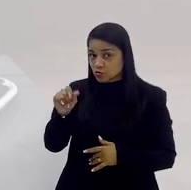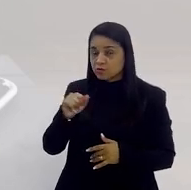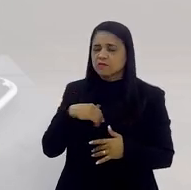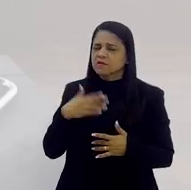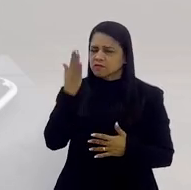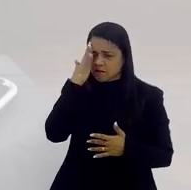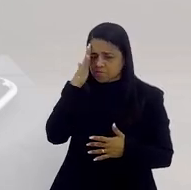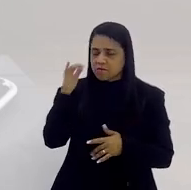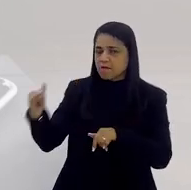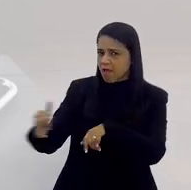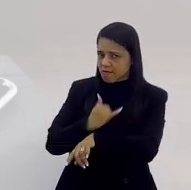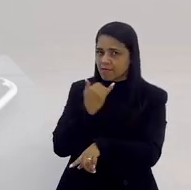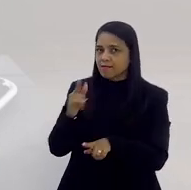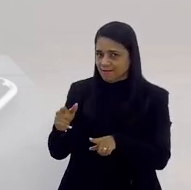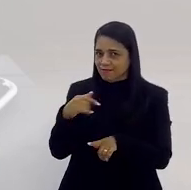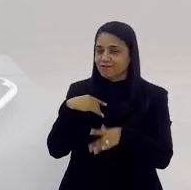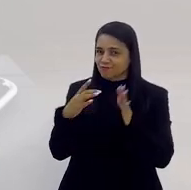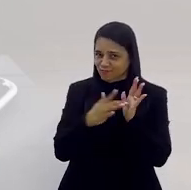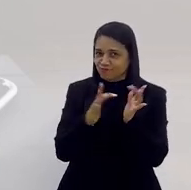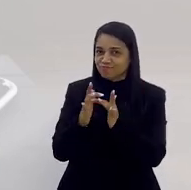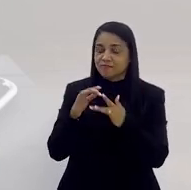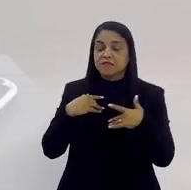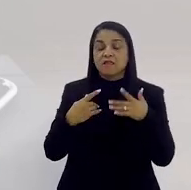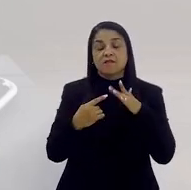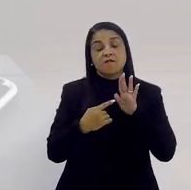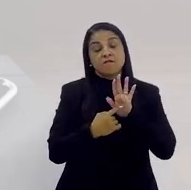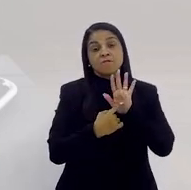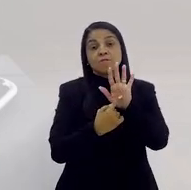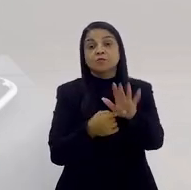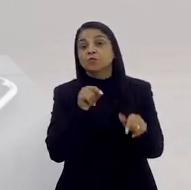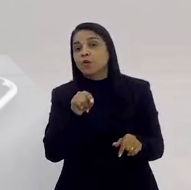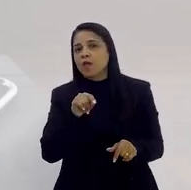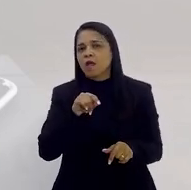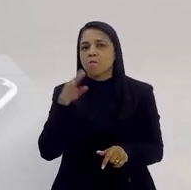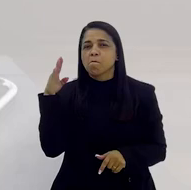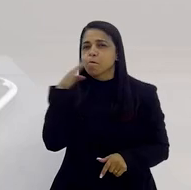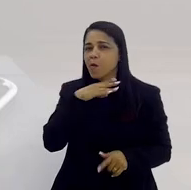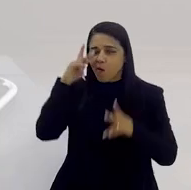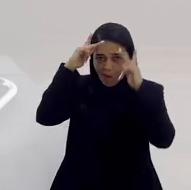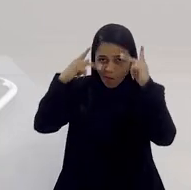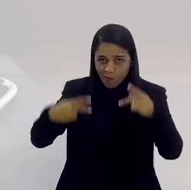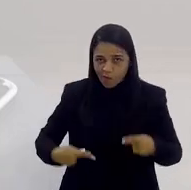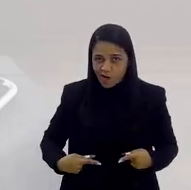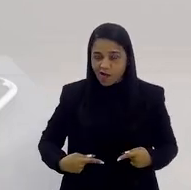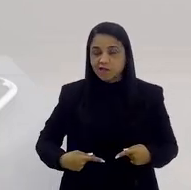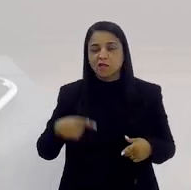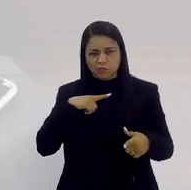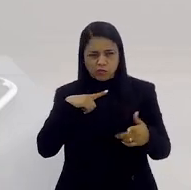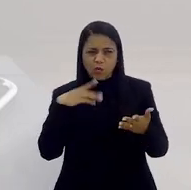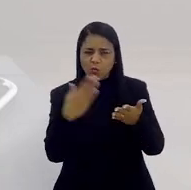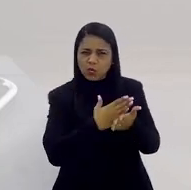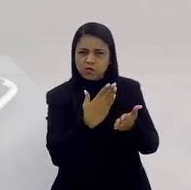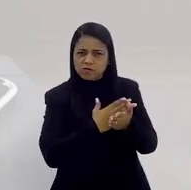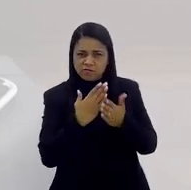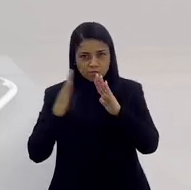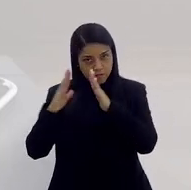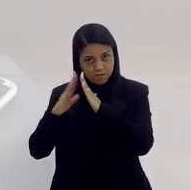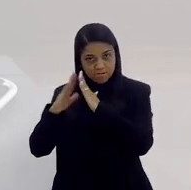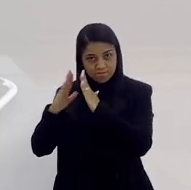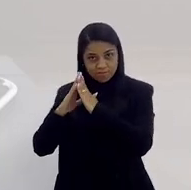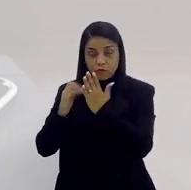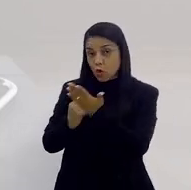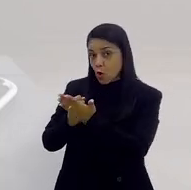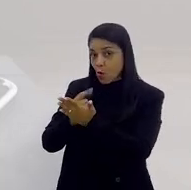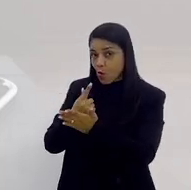Judas também é falar sobre a maldade humana né Então é eu tenho um livro em casa que